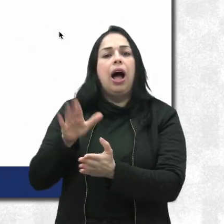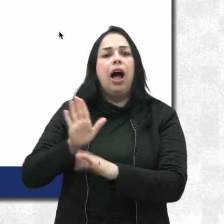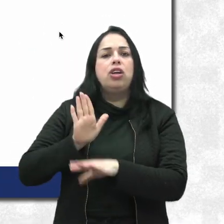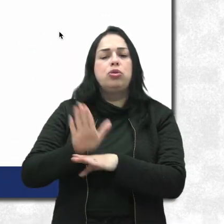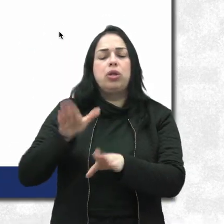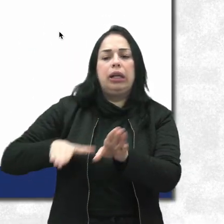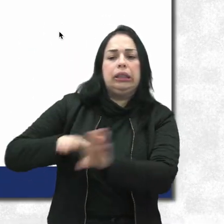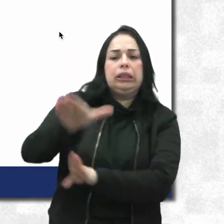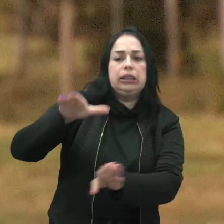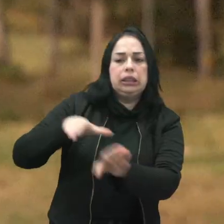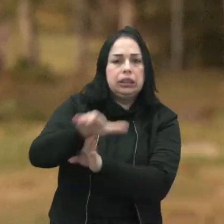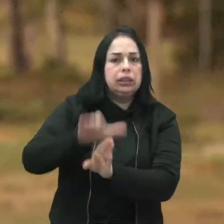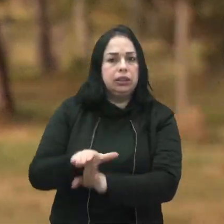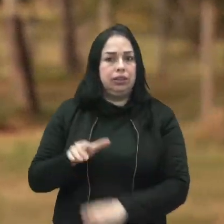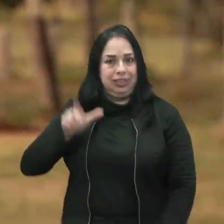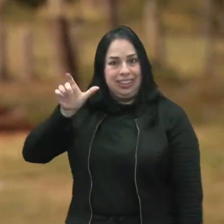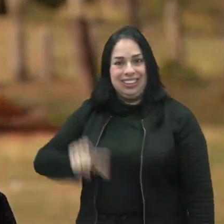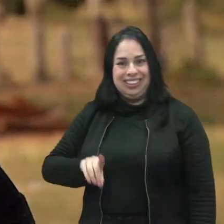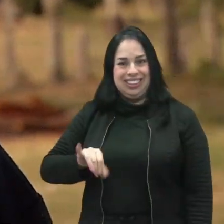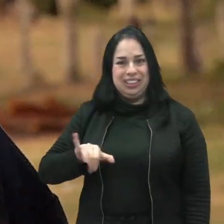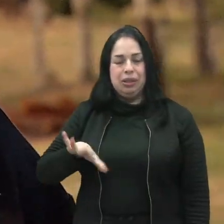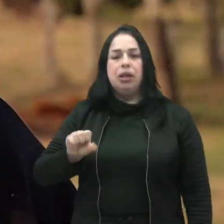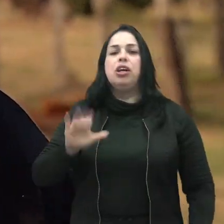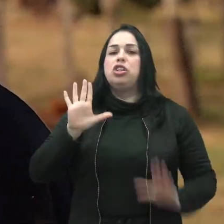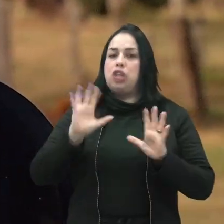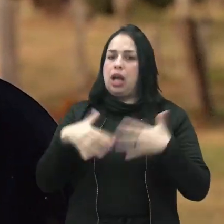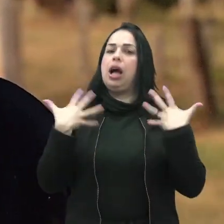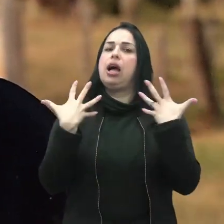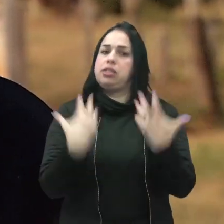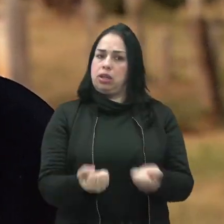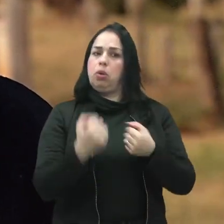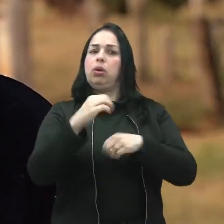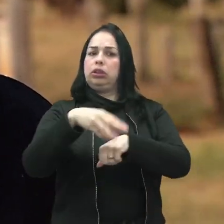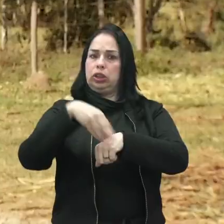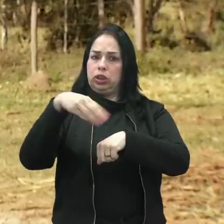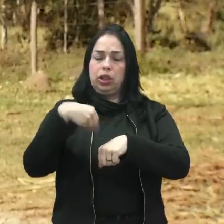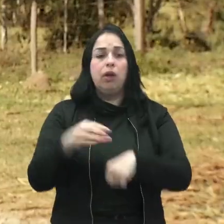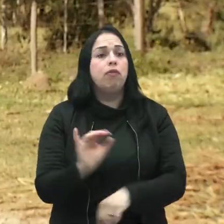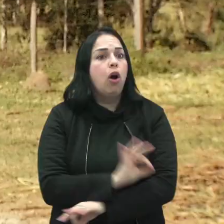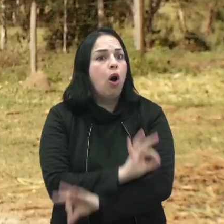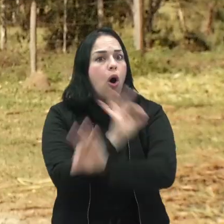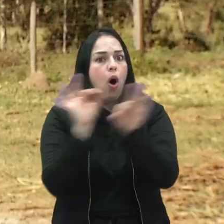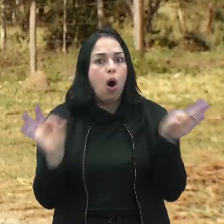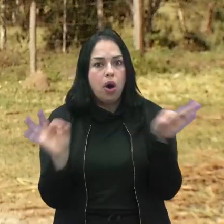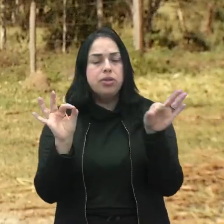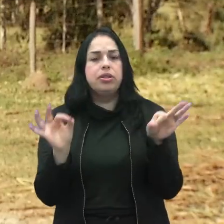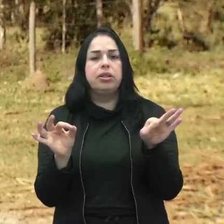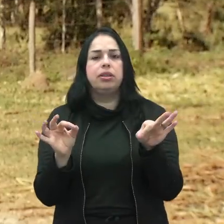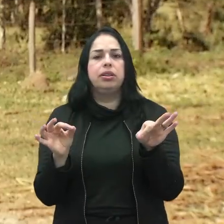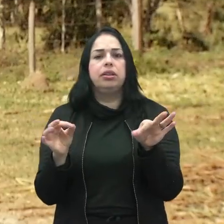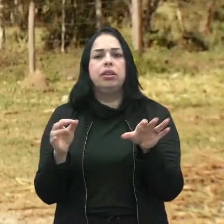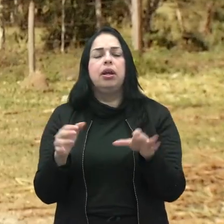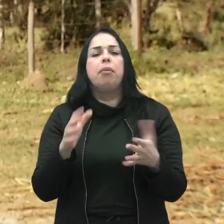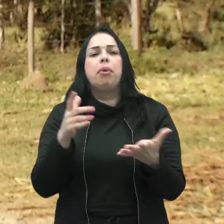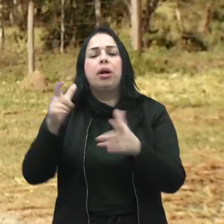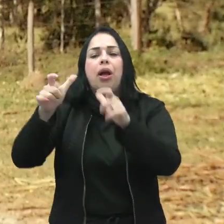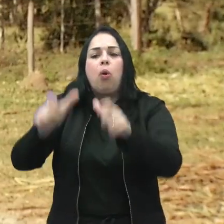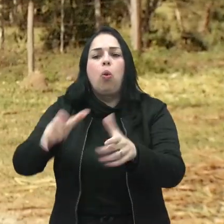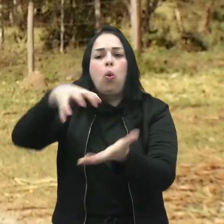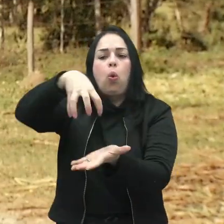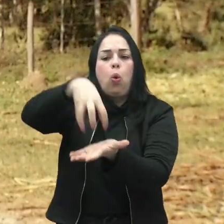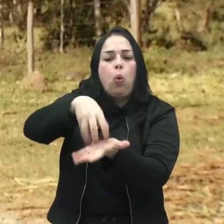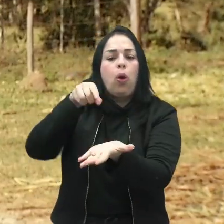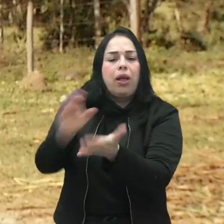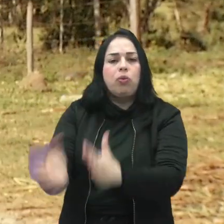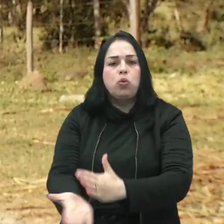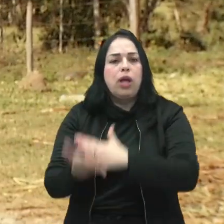aos produtores. E seu Dimas já recebeu auxílio do programa. Isso foi muito bom para nós, né? Que veio aqui